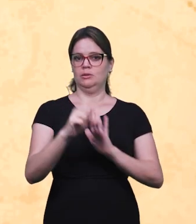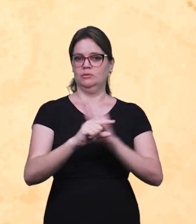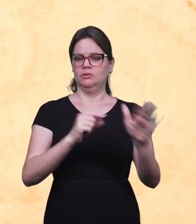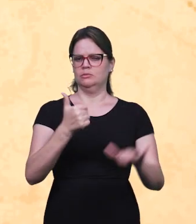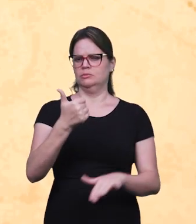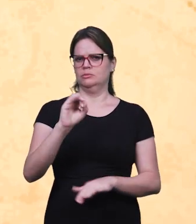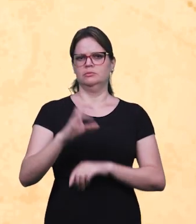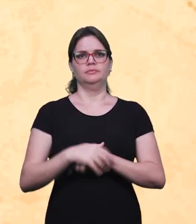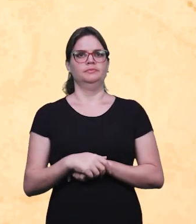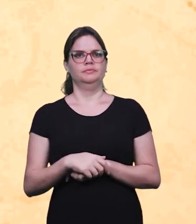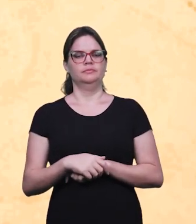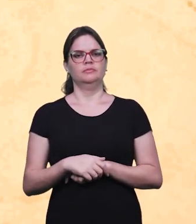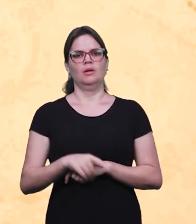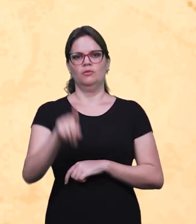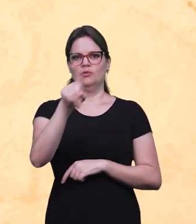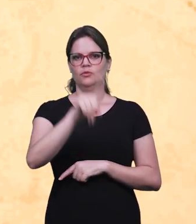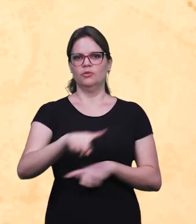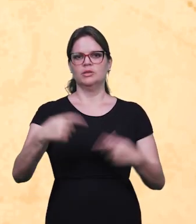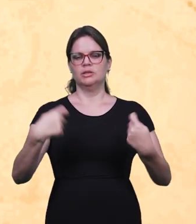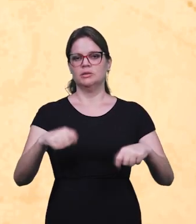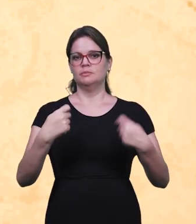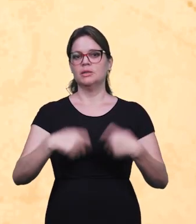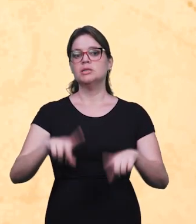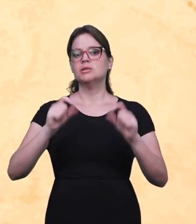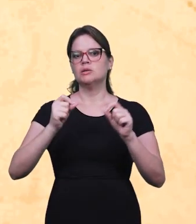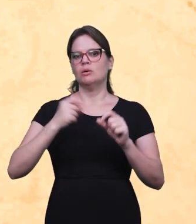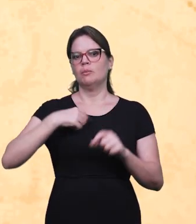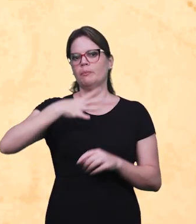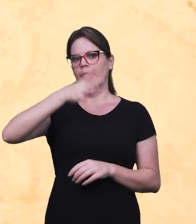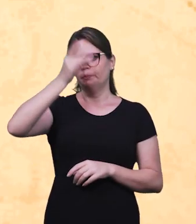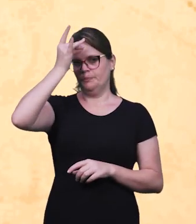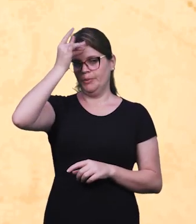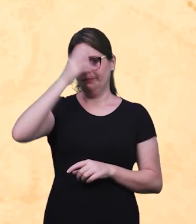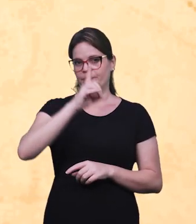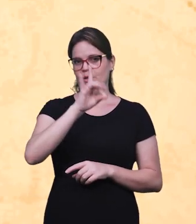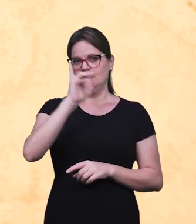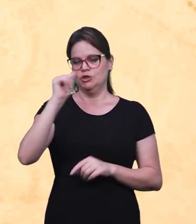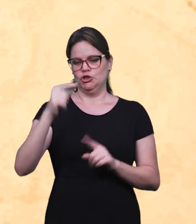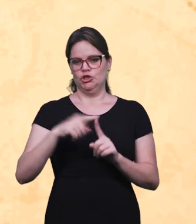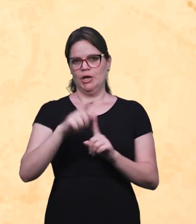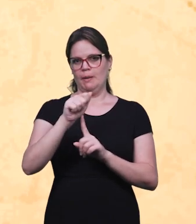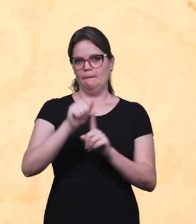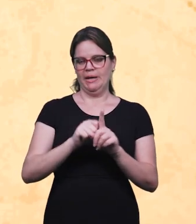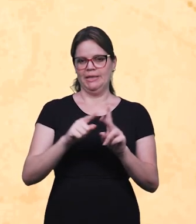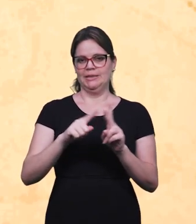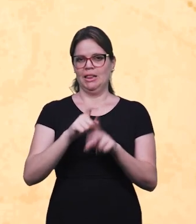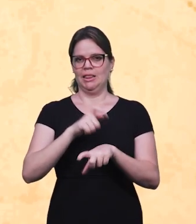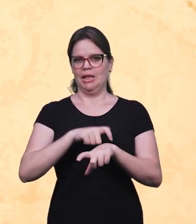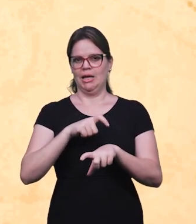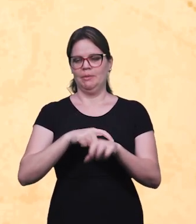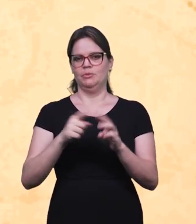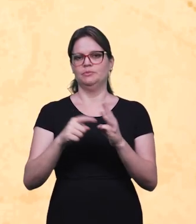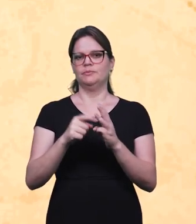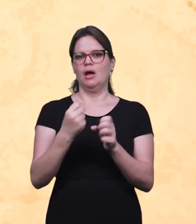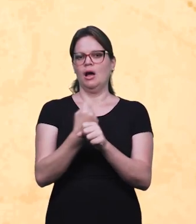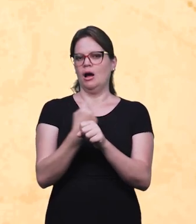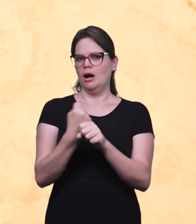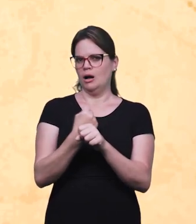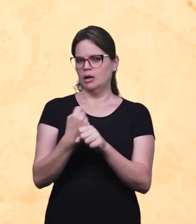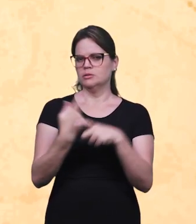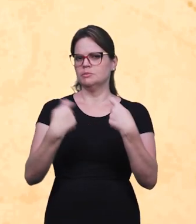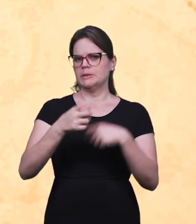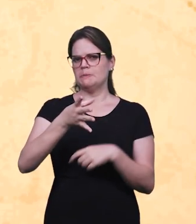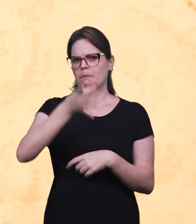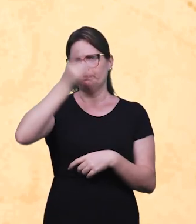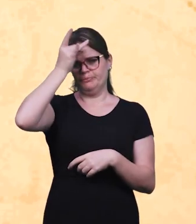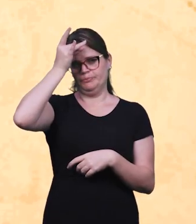4:10. Guardais dias, meses, tempos e anos,